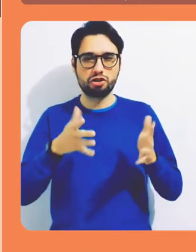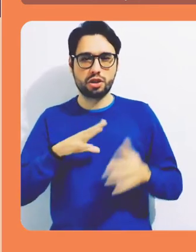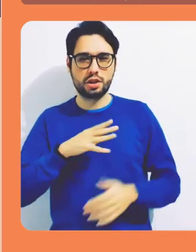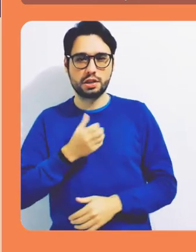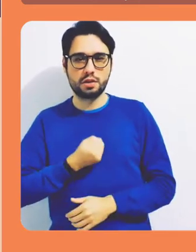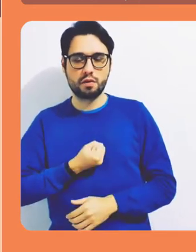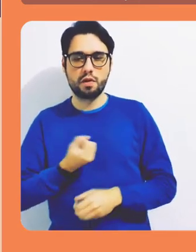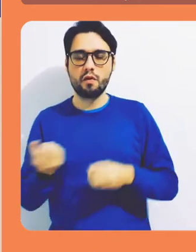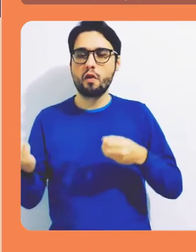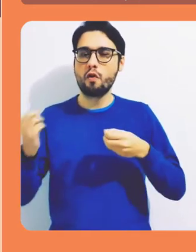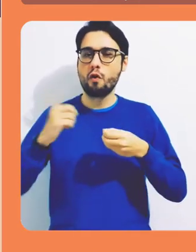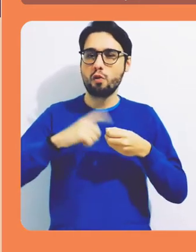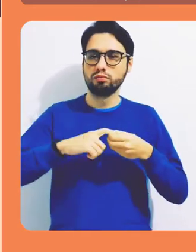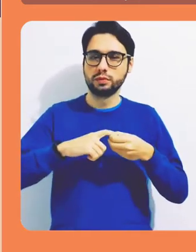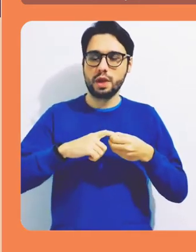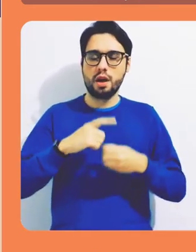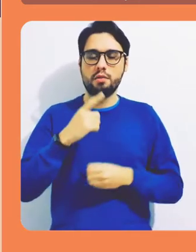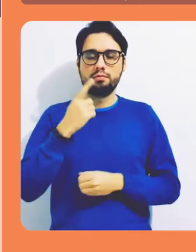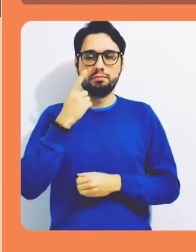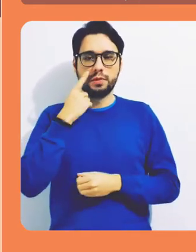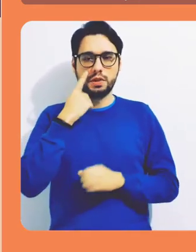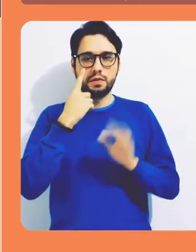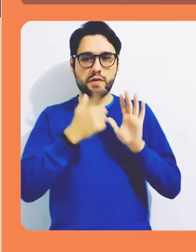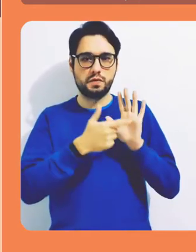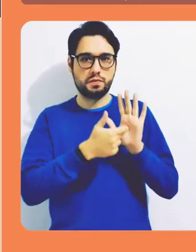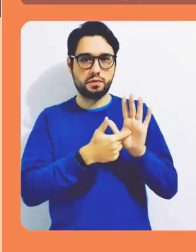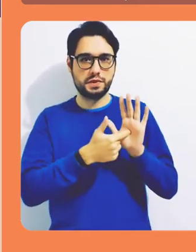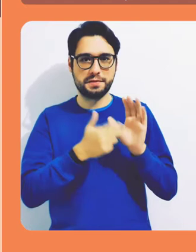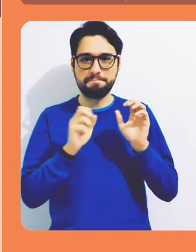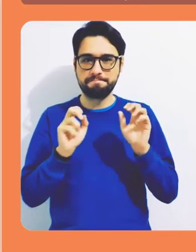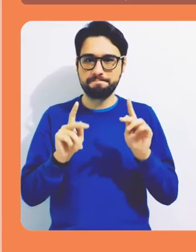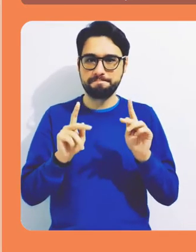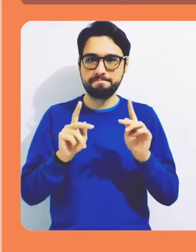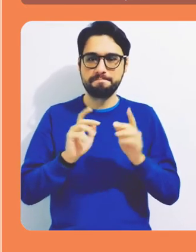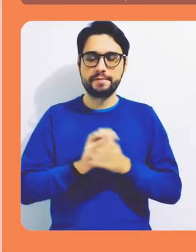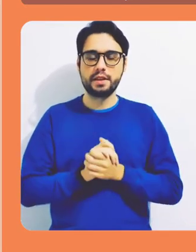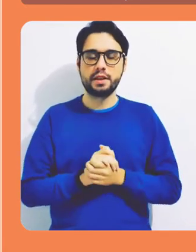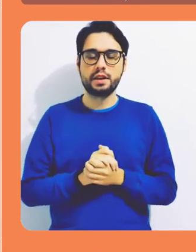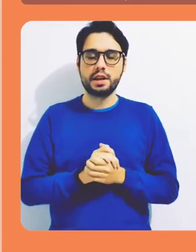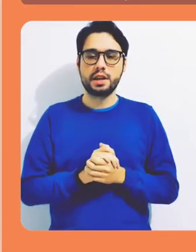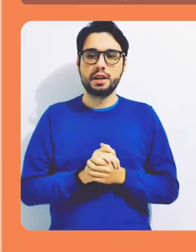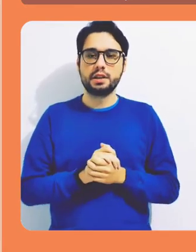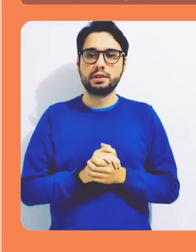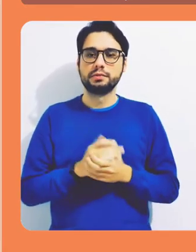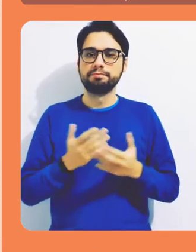Salvei e volto lá para o meu curso onde eu estava.